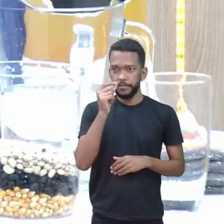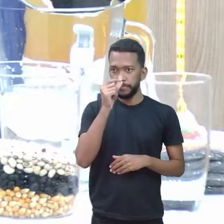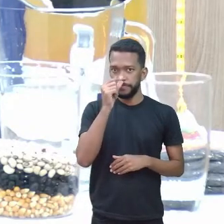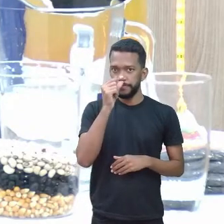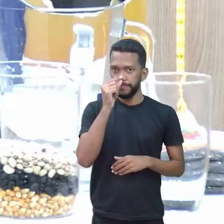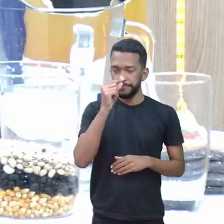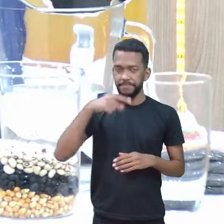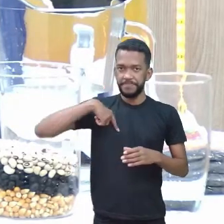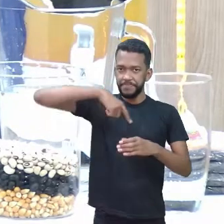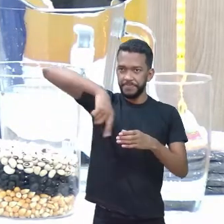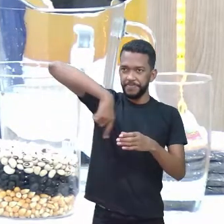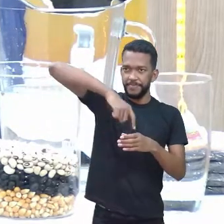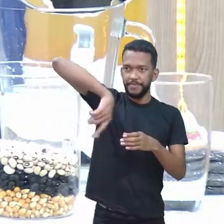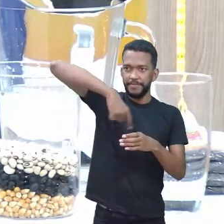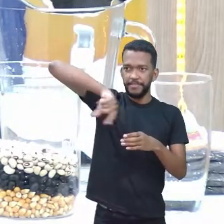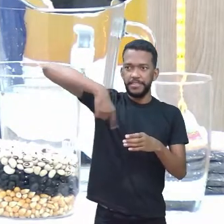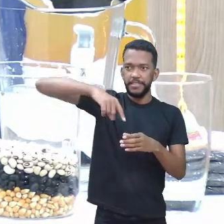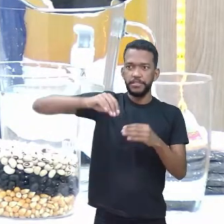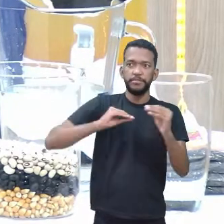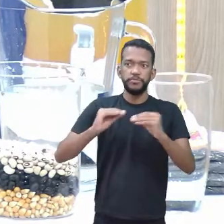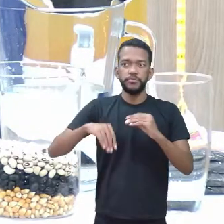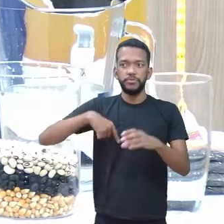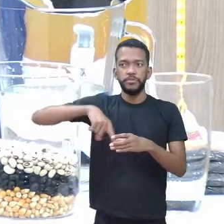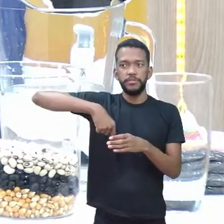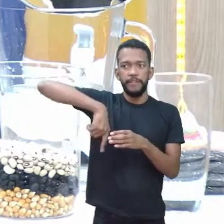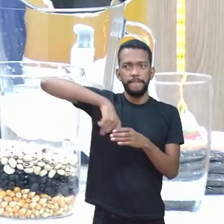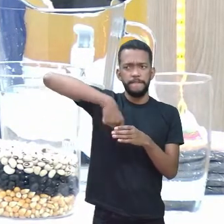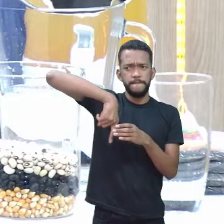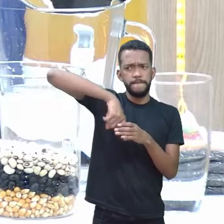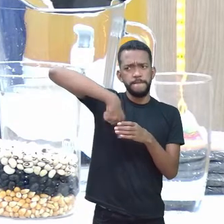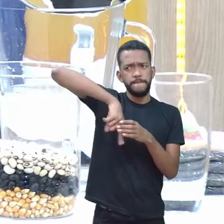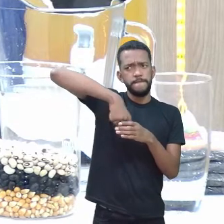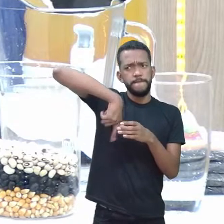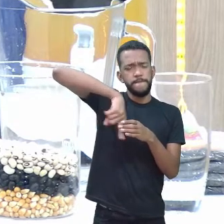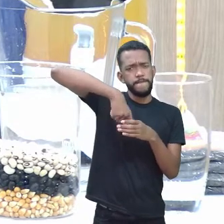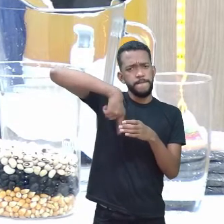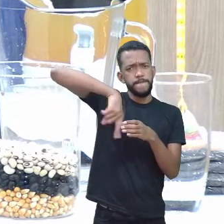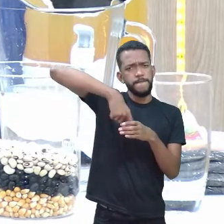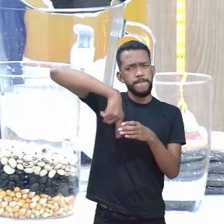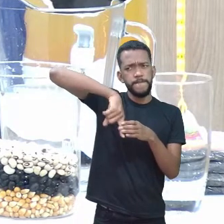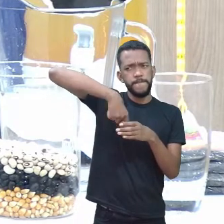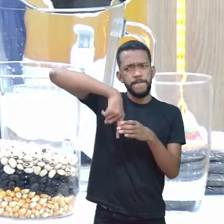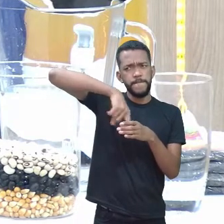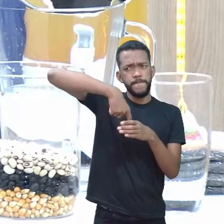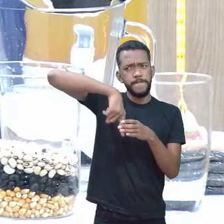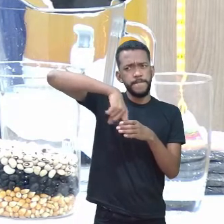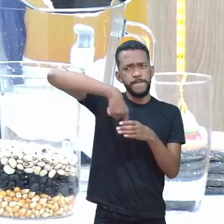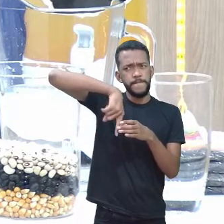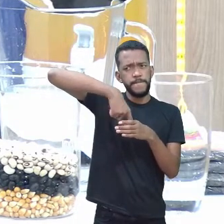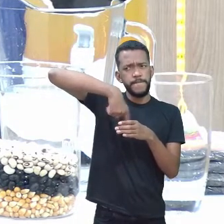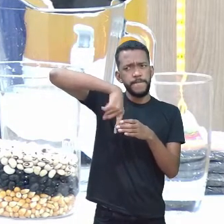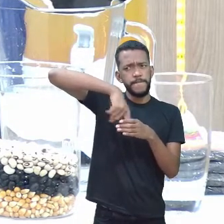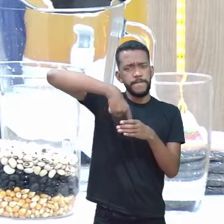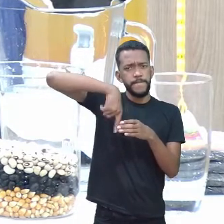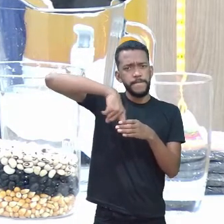vou mexer. Vamos lá. Mexendo, mexendo. E vou